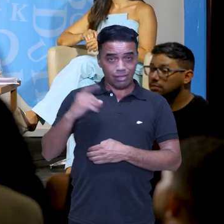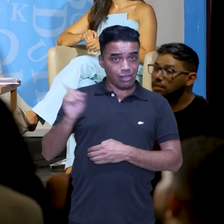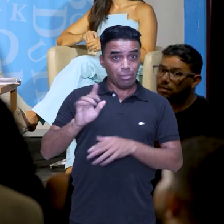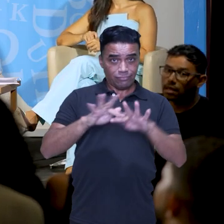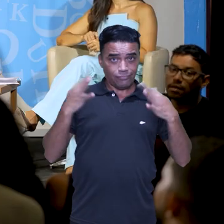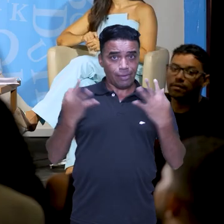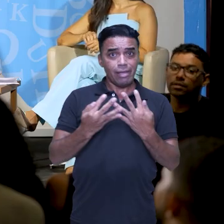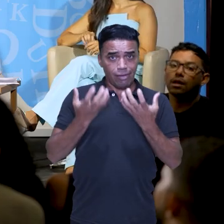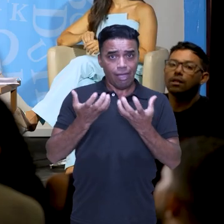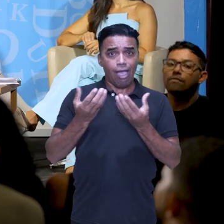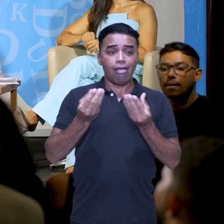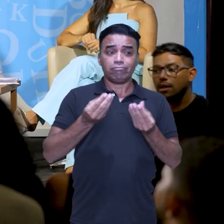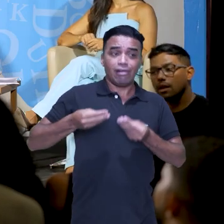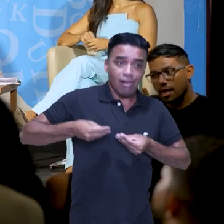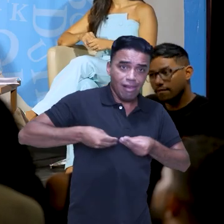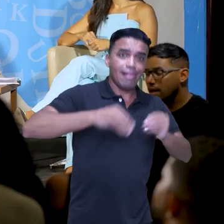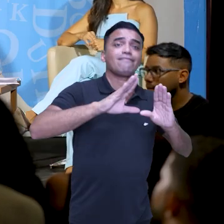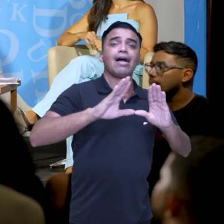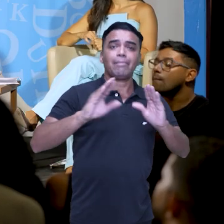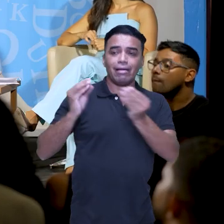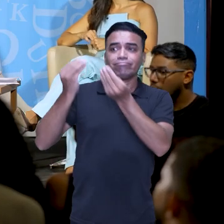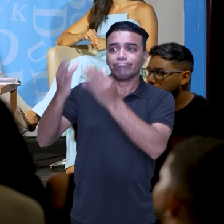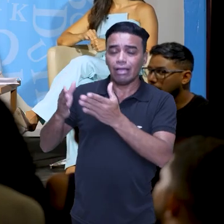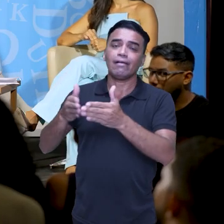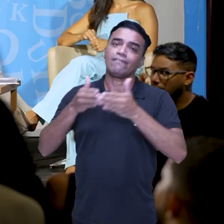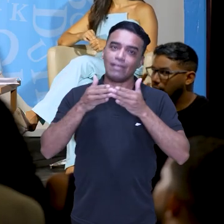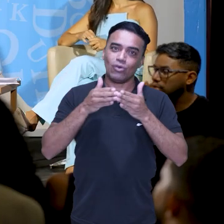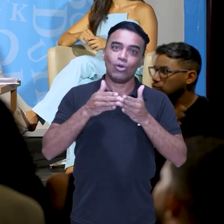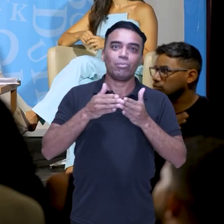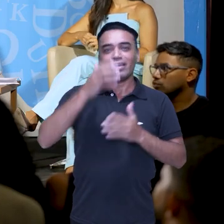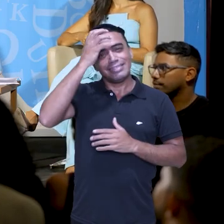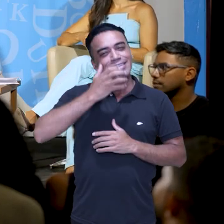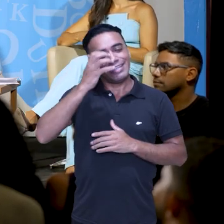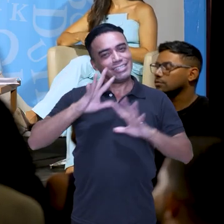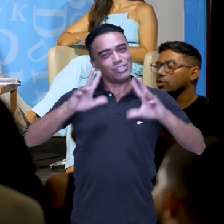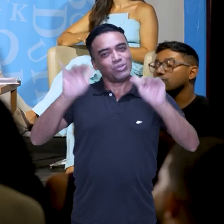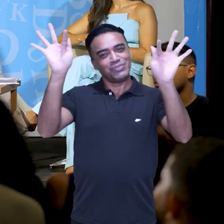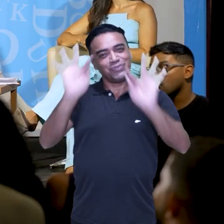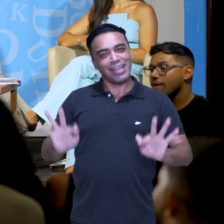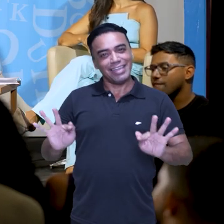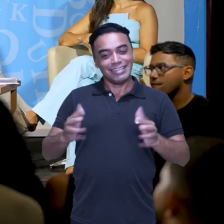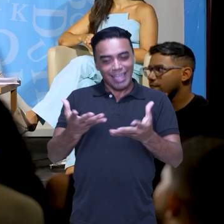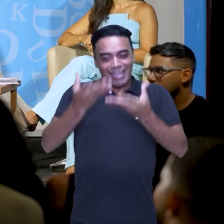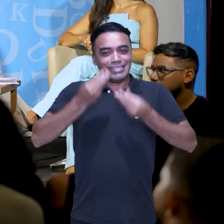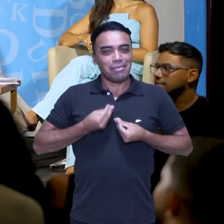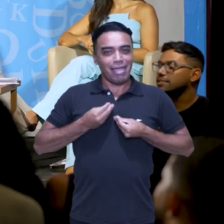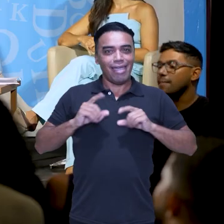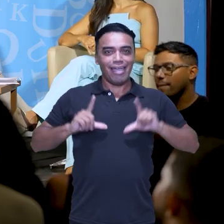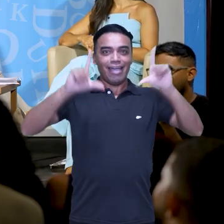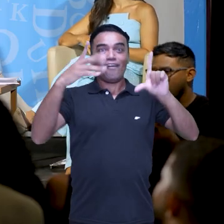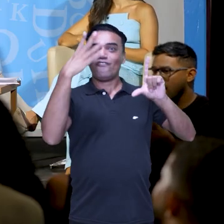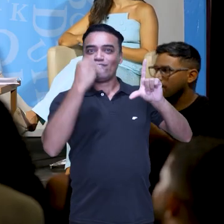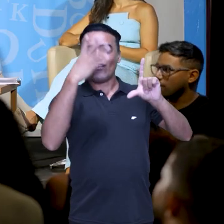familiar que queira levar, por favor, né? Porque tenho certeza que vão ficar todos muito felizes de receber essas lonas e